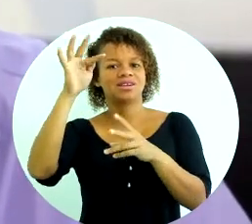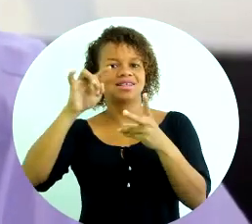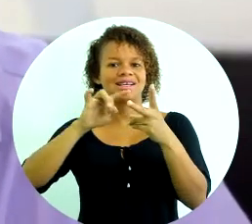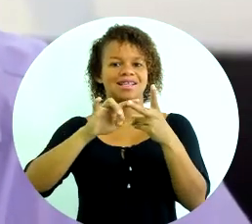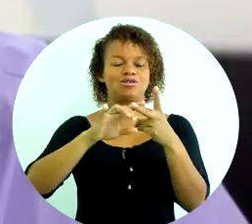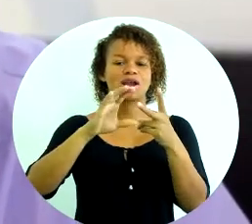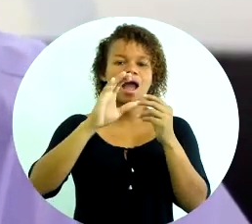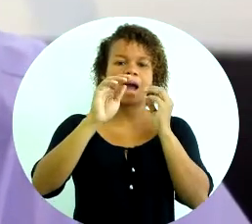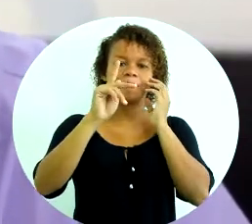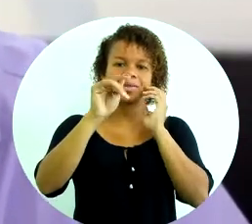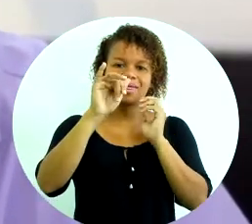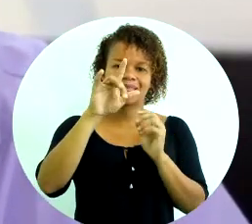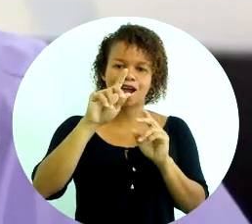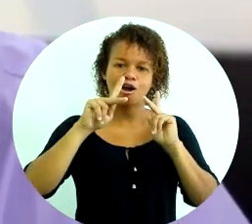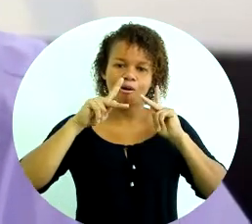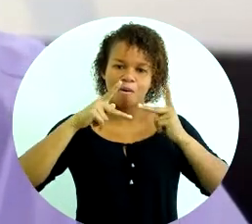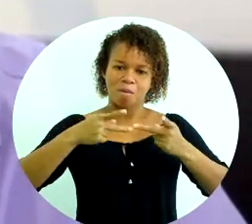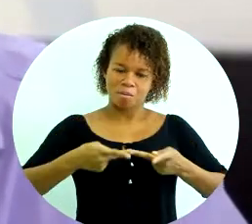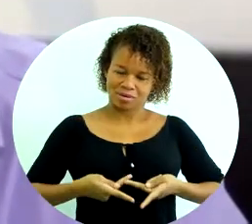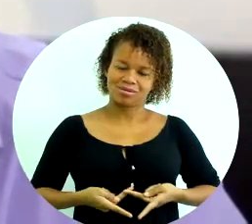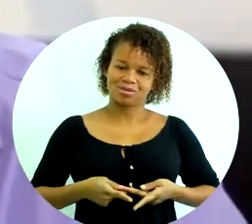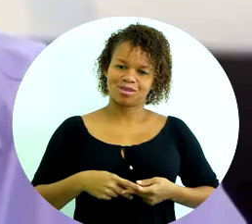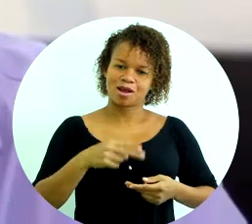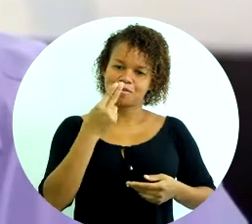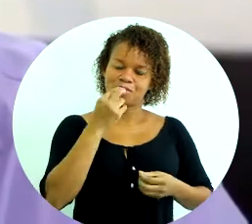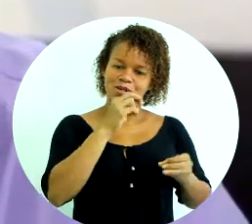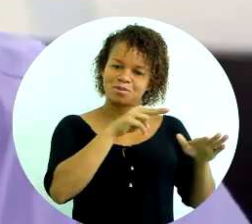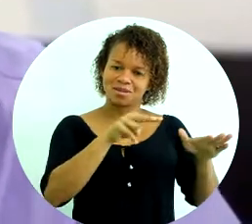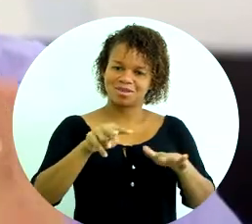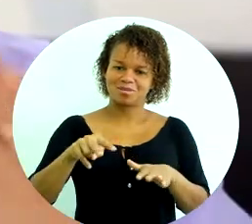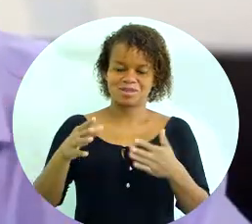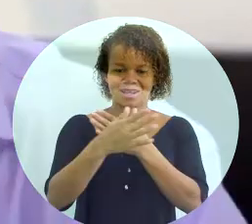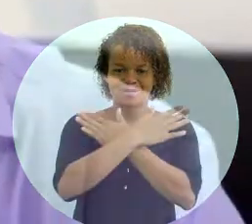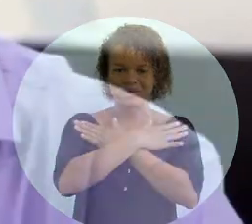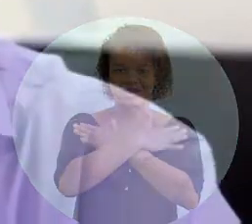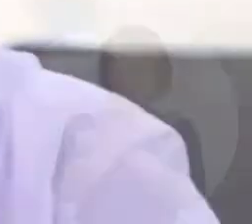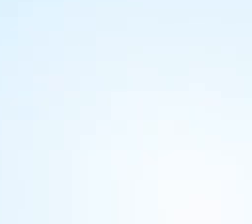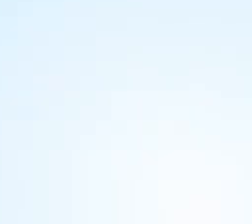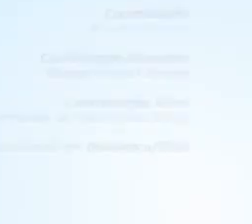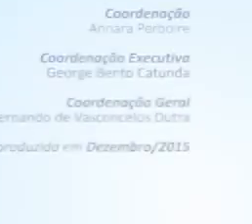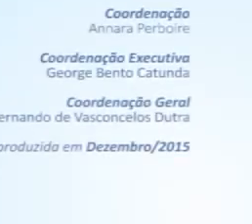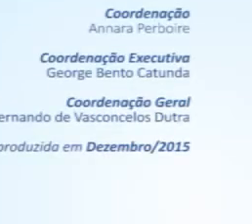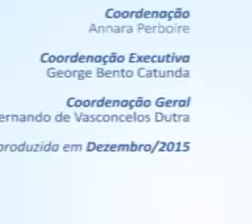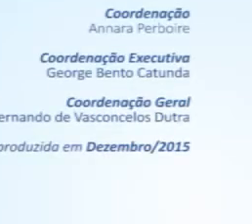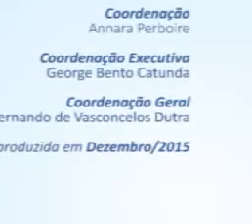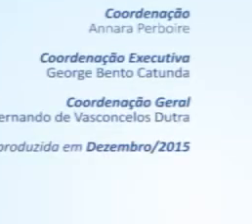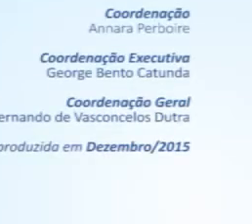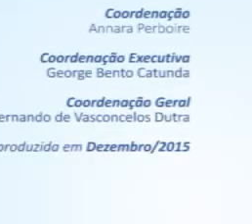Dewey e da teoria do capital humano. Até a próxima semana e abraço.